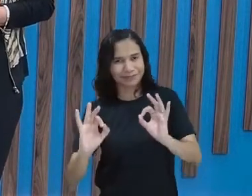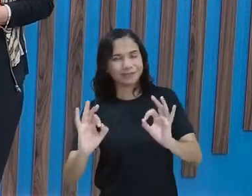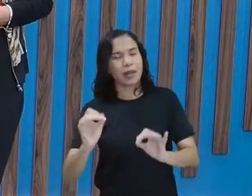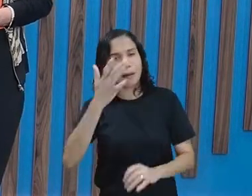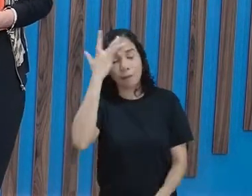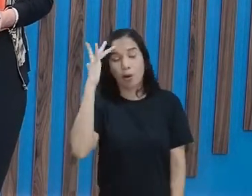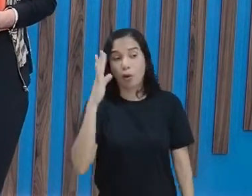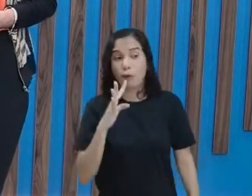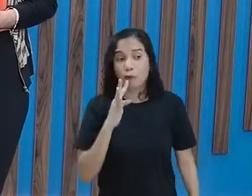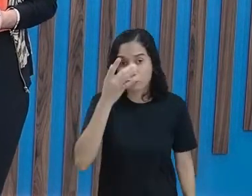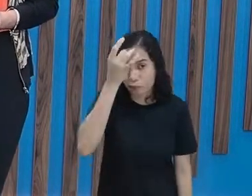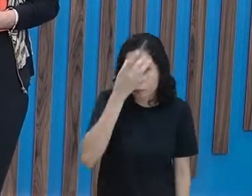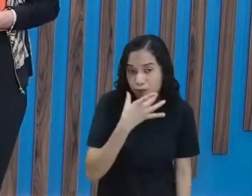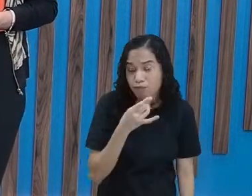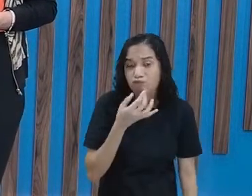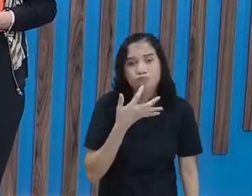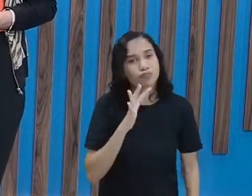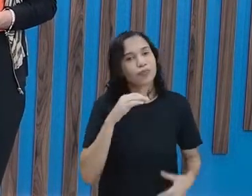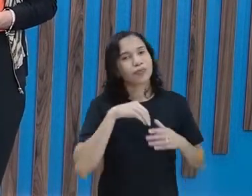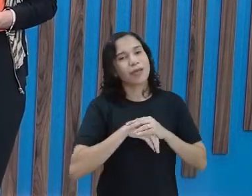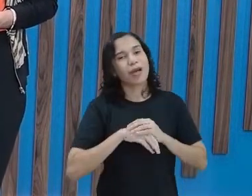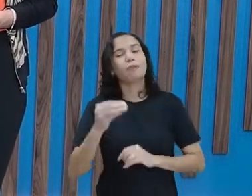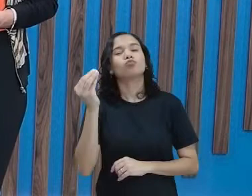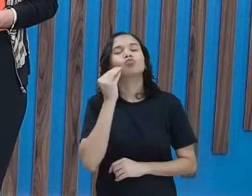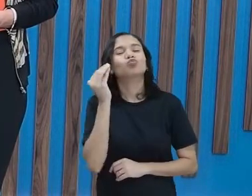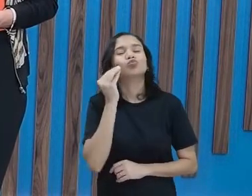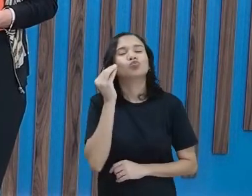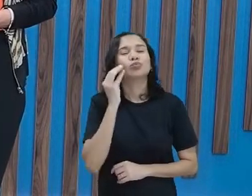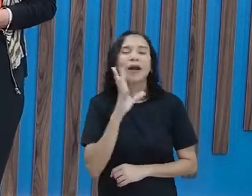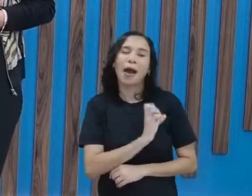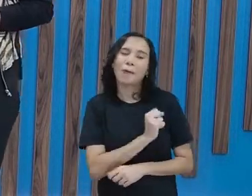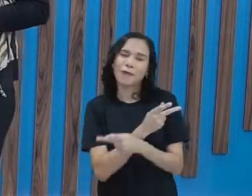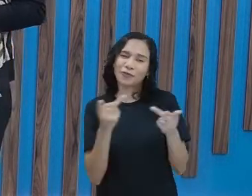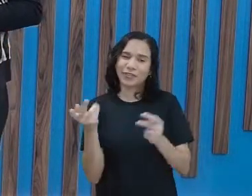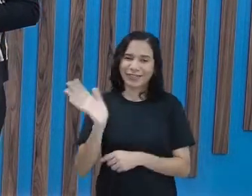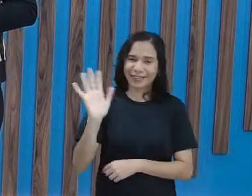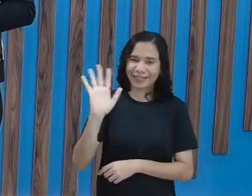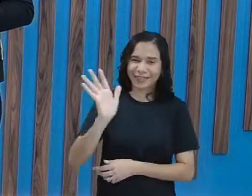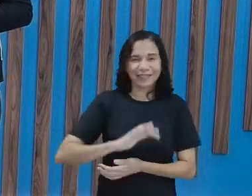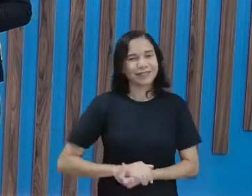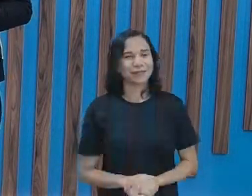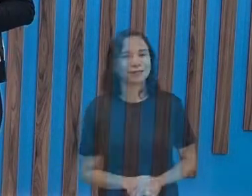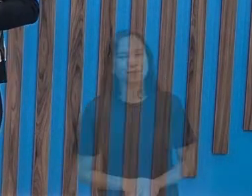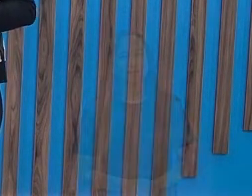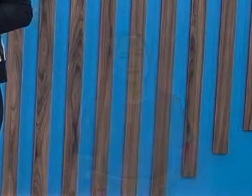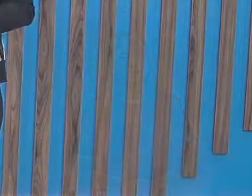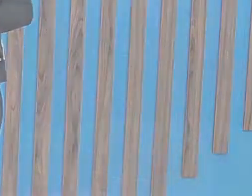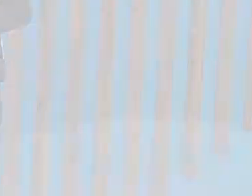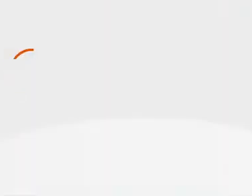Quem vê cara não vê coração. Um beijo, gente. Amo vocês. Tchau, tchau.